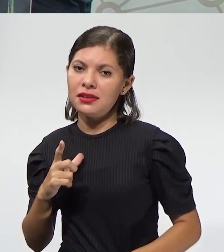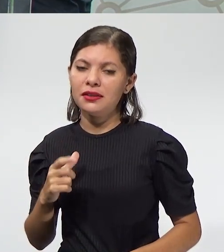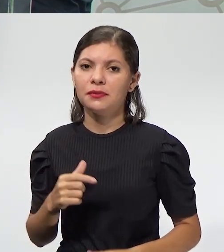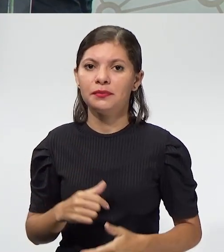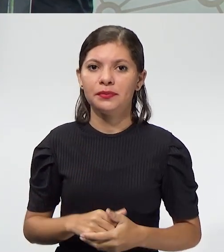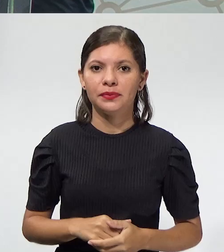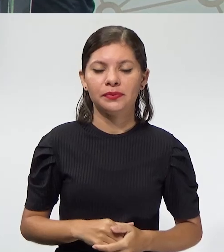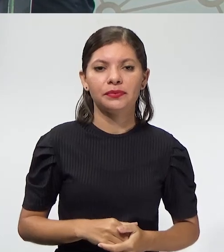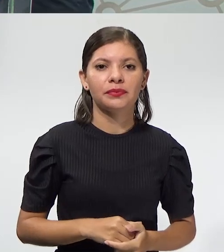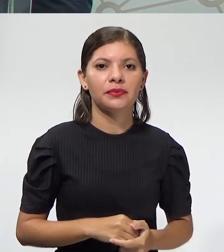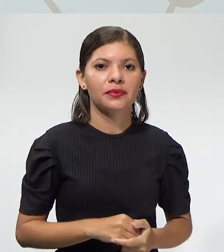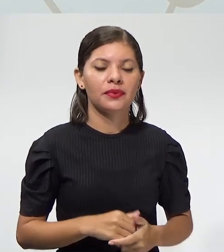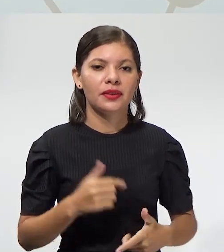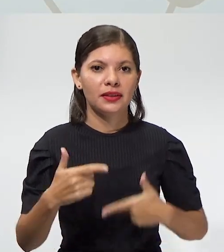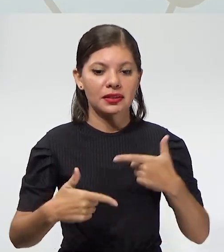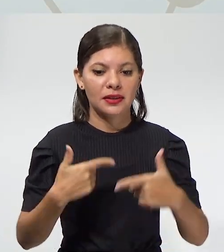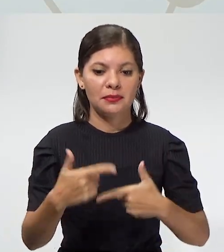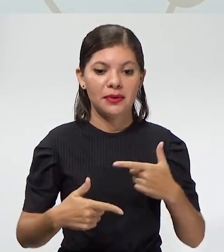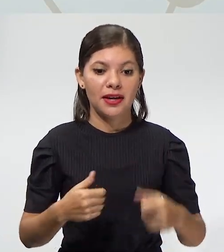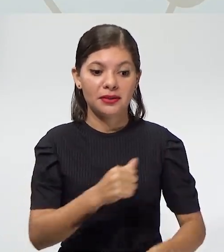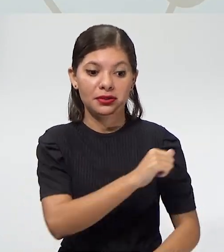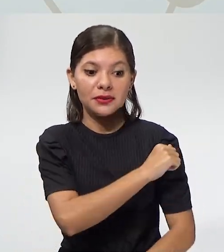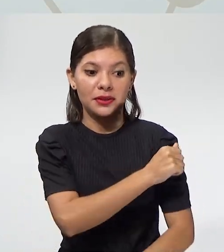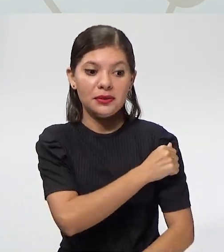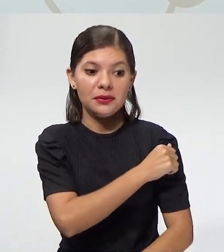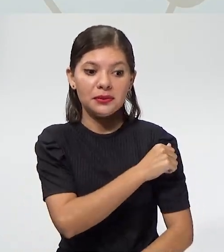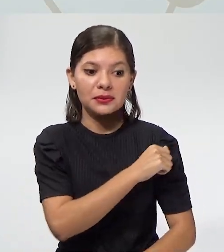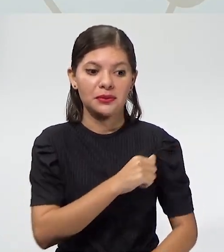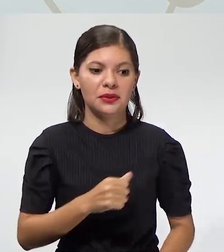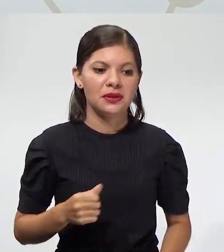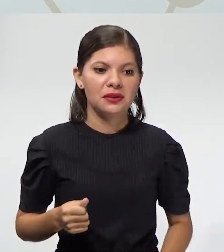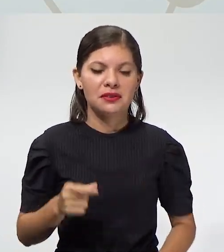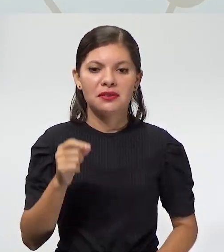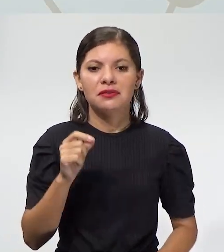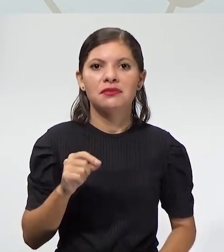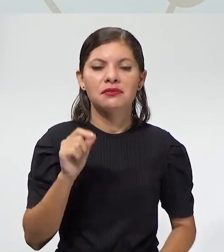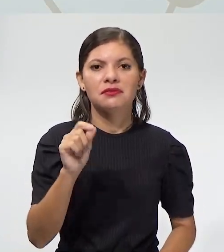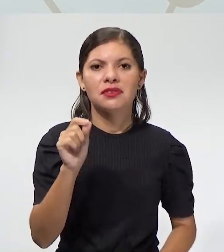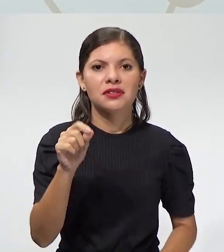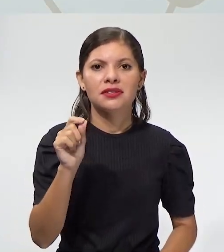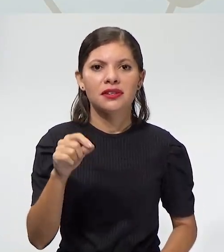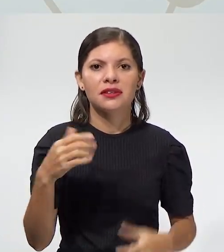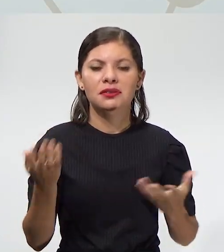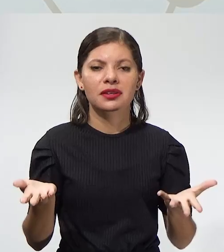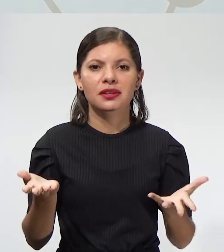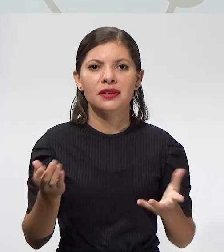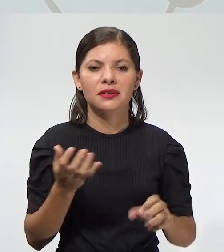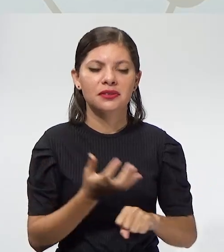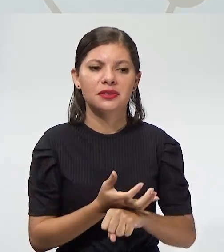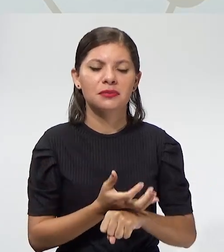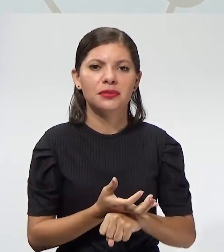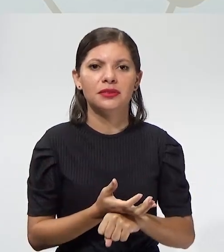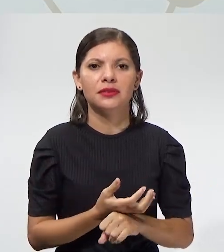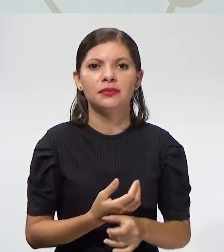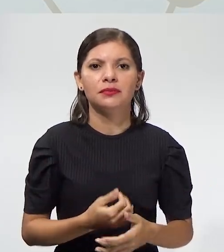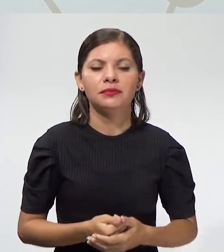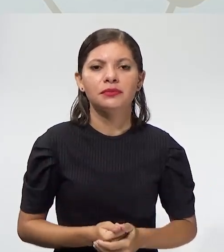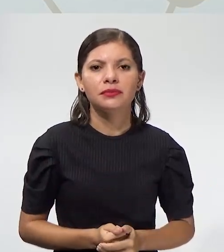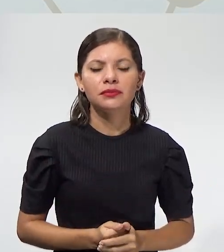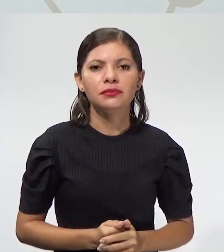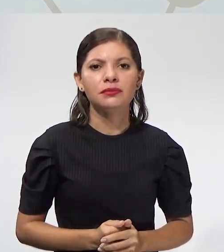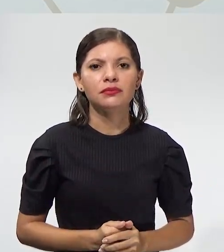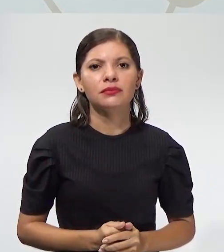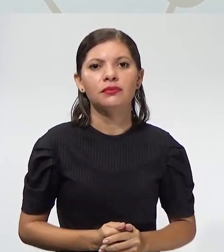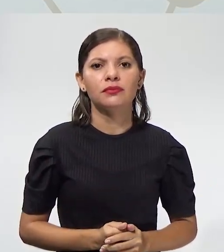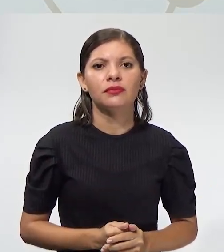3 trabalhos e o aluno fica naquela competição, qual é a disciplina que ele vai dar mais atenção. Quando a gente traz tudo isso para dentro de um